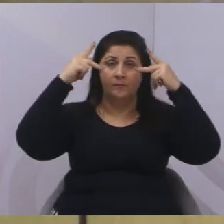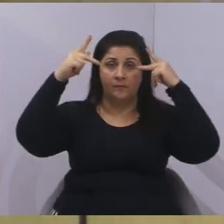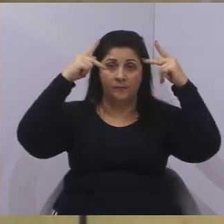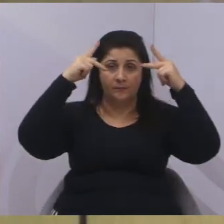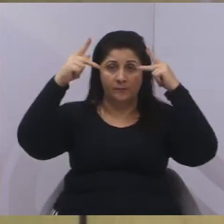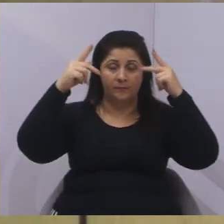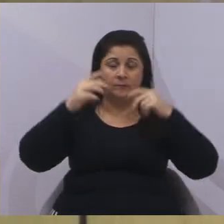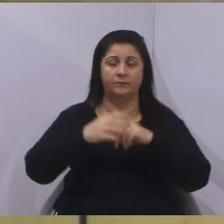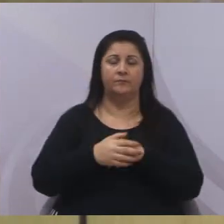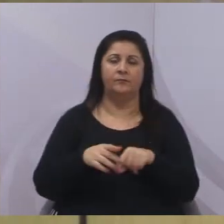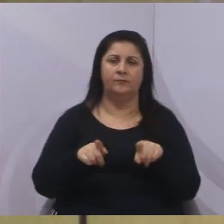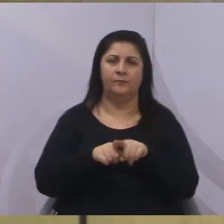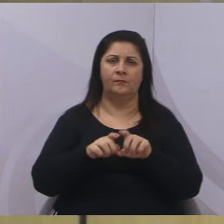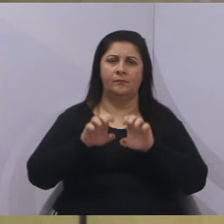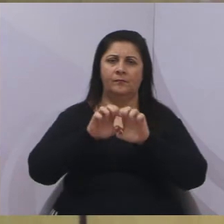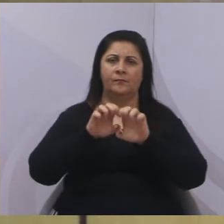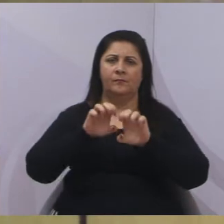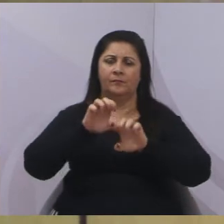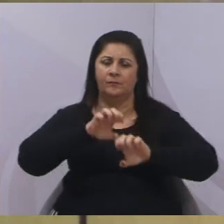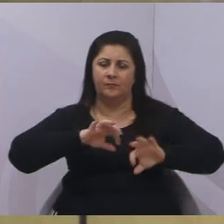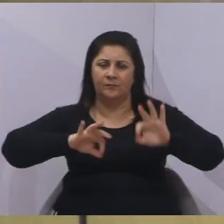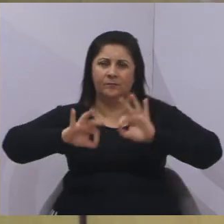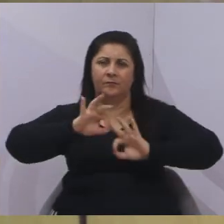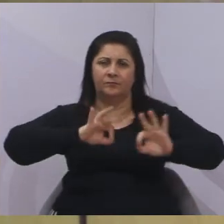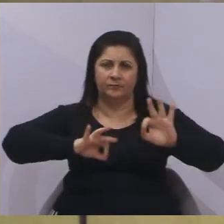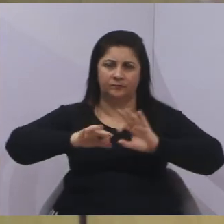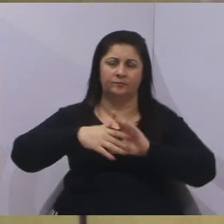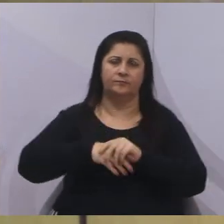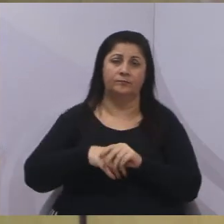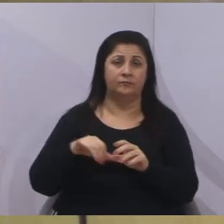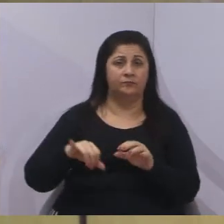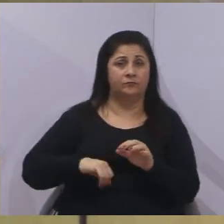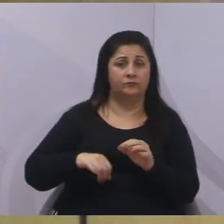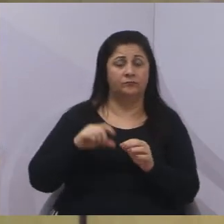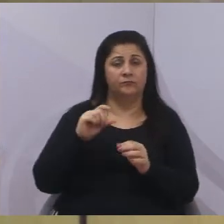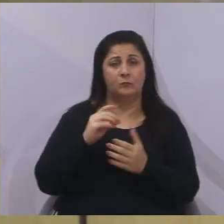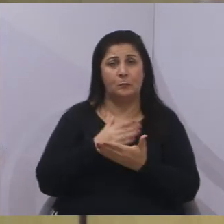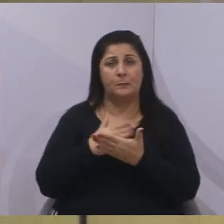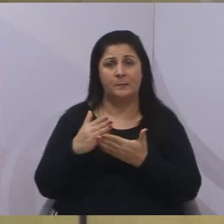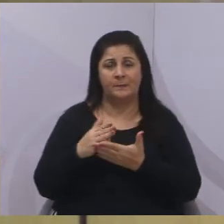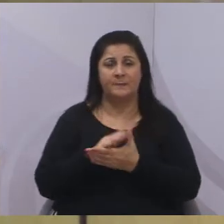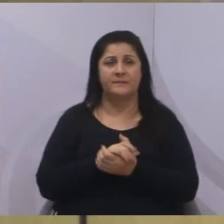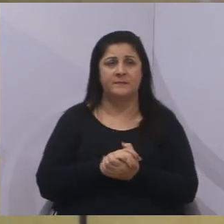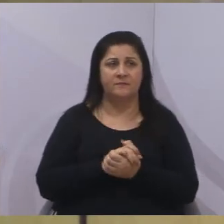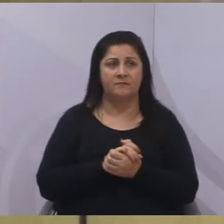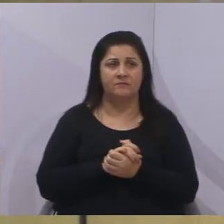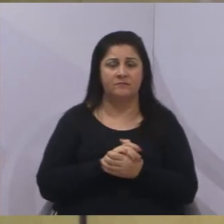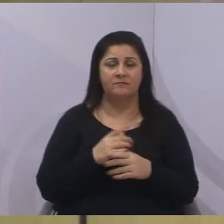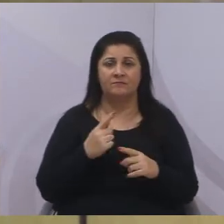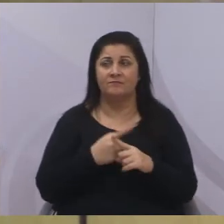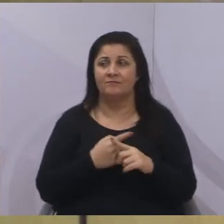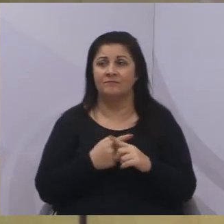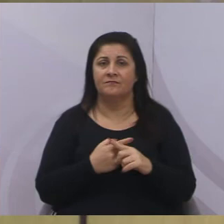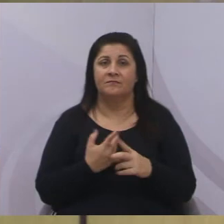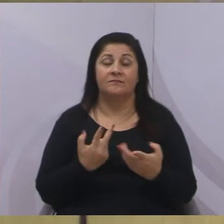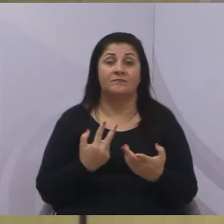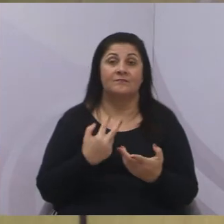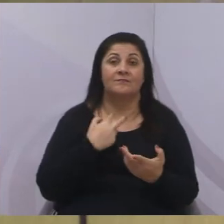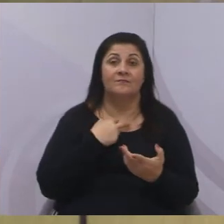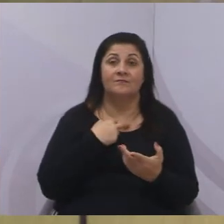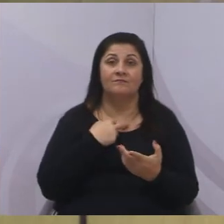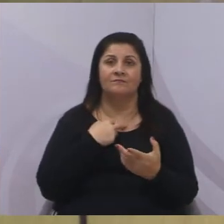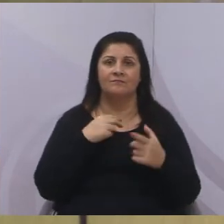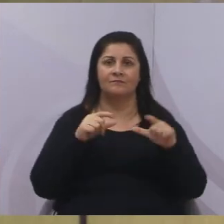eles têm se reestruturado. Eles sofreram um pouco porque não puderam fazer trabalho